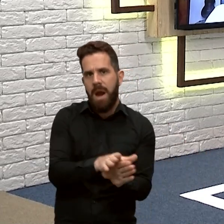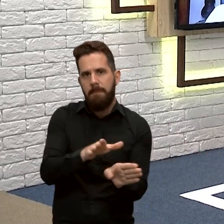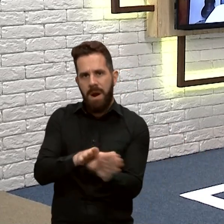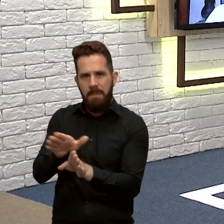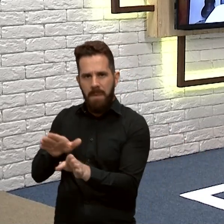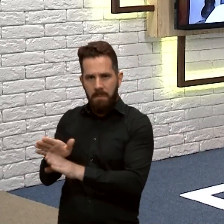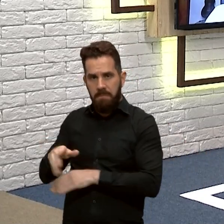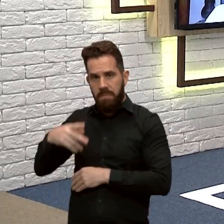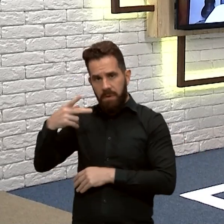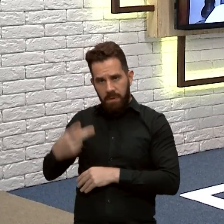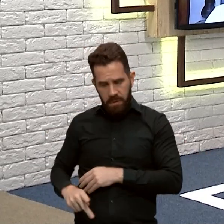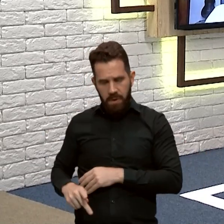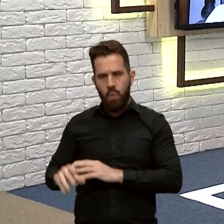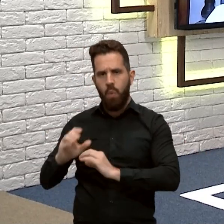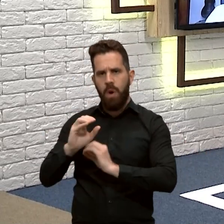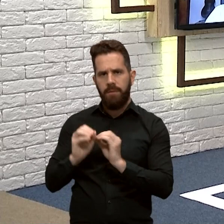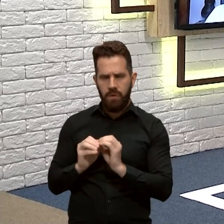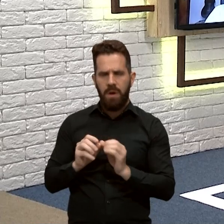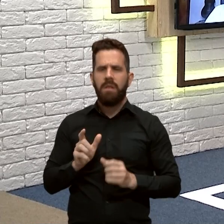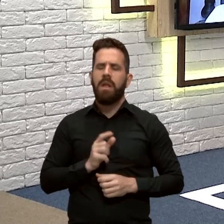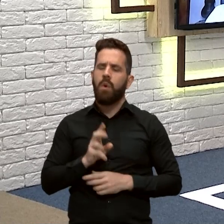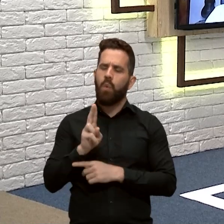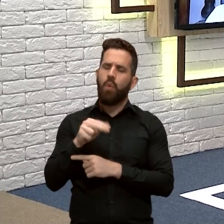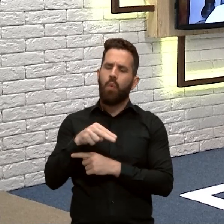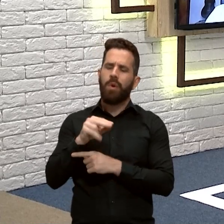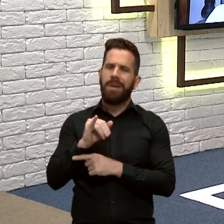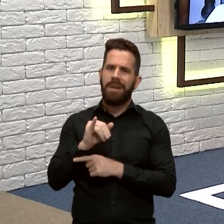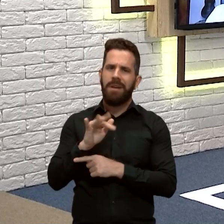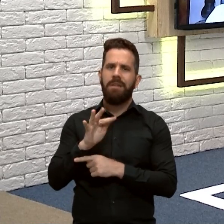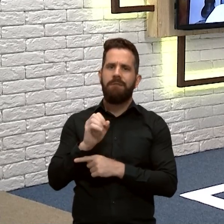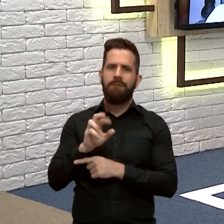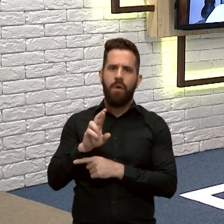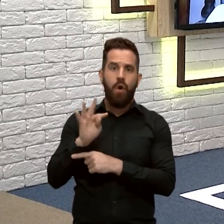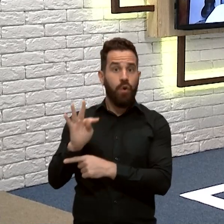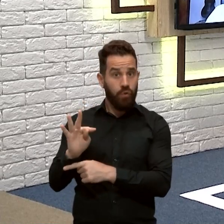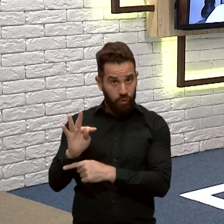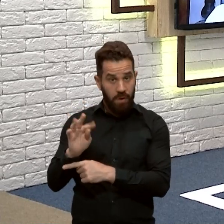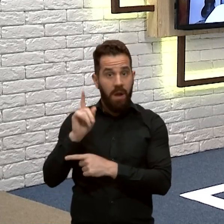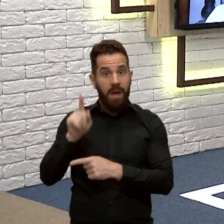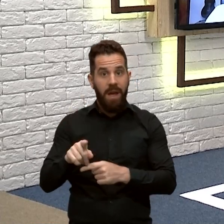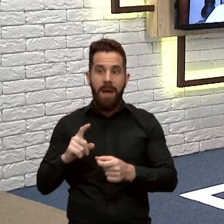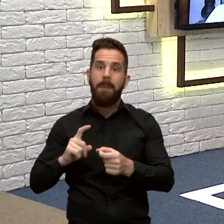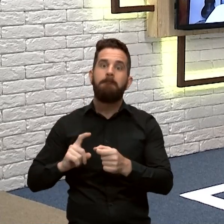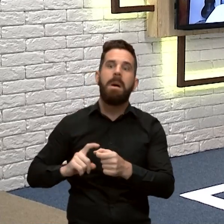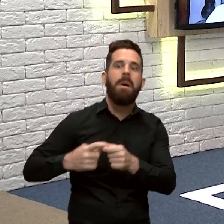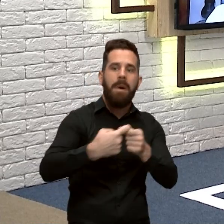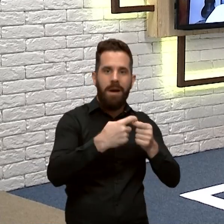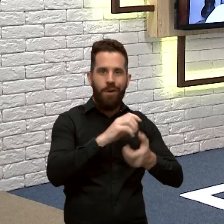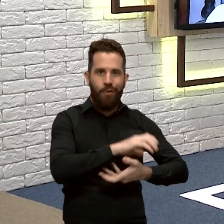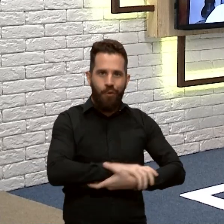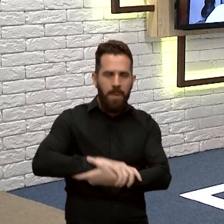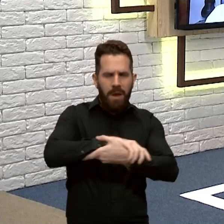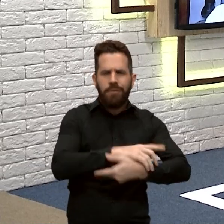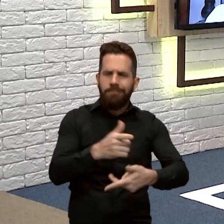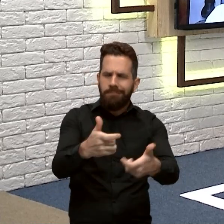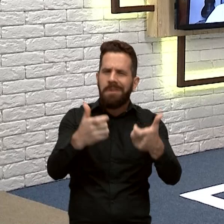a Uniforte, né, uma união dessas cooperativas. Conta um pouquinho para a gente desses projetos.